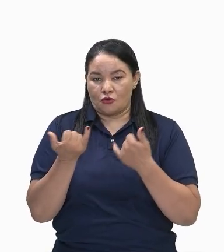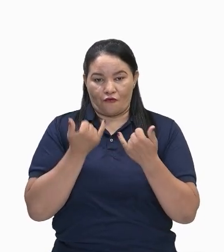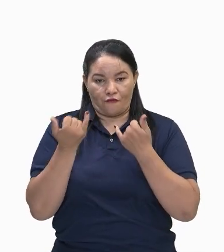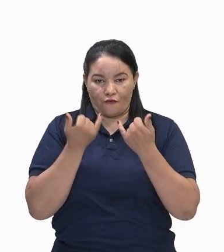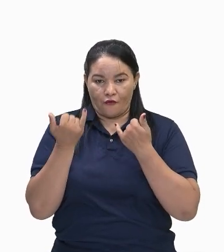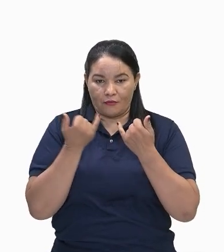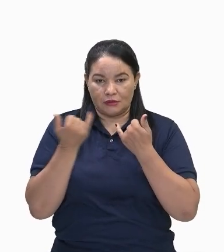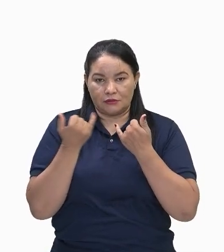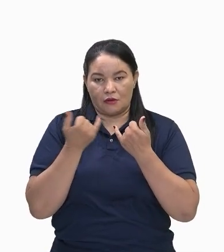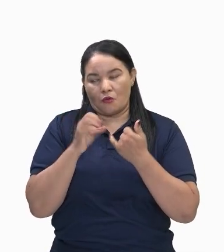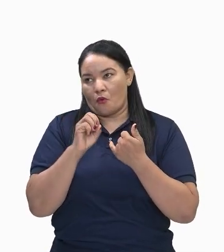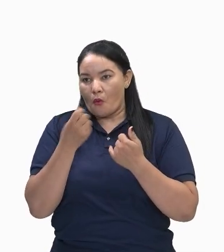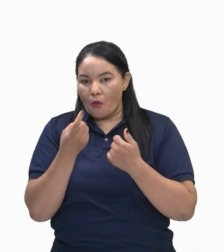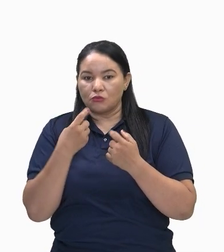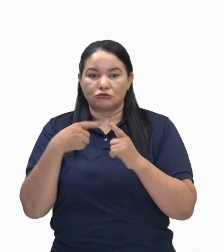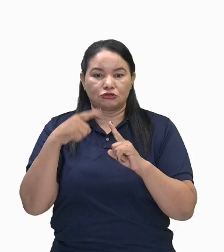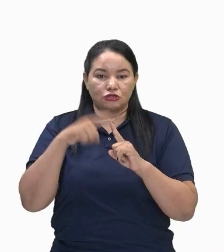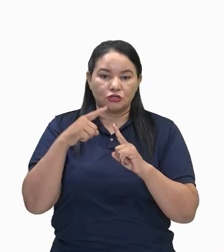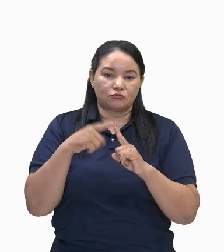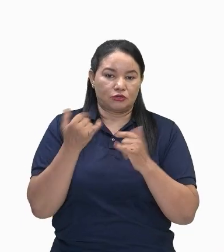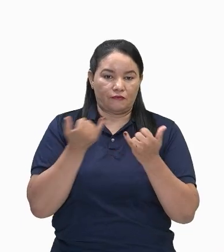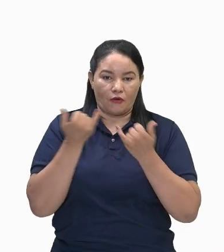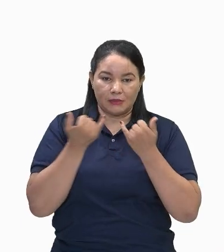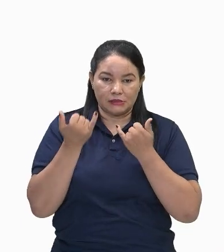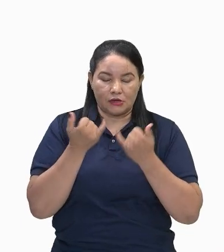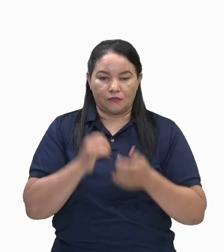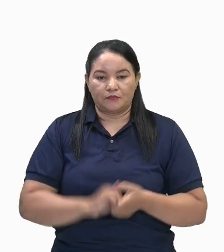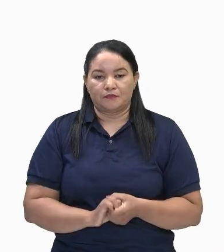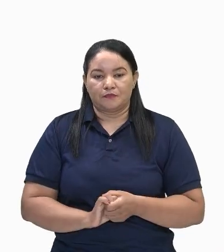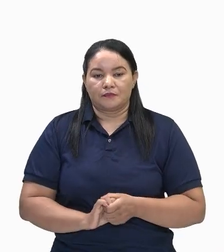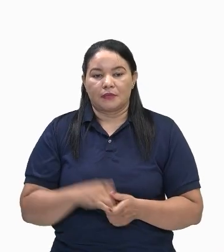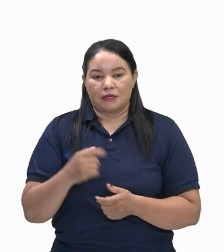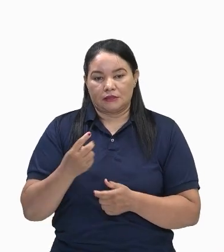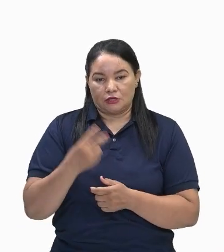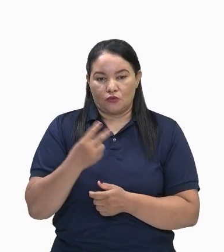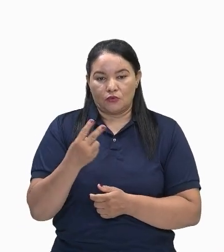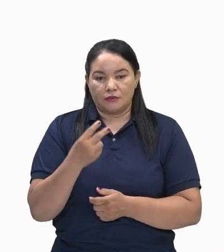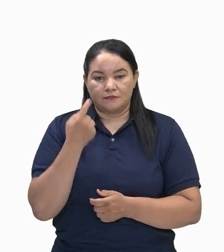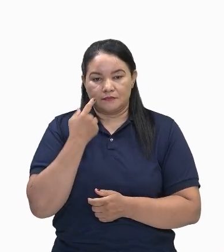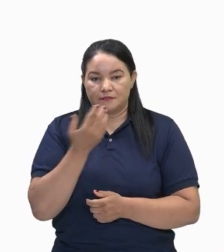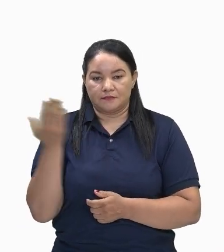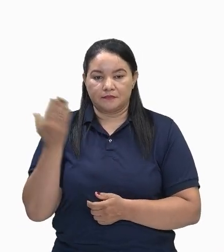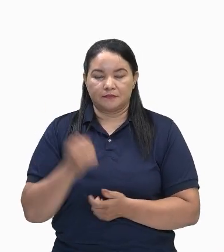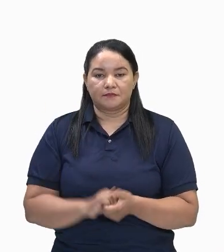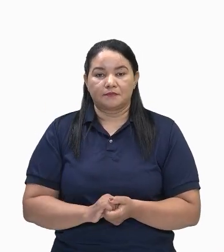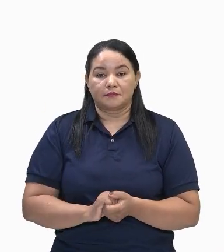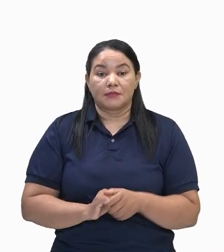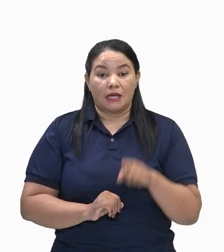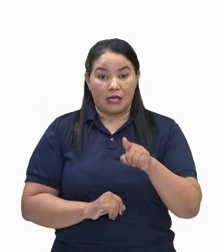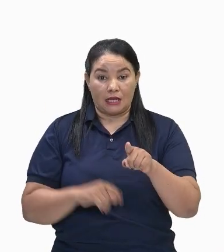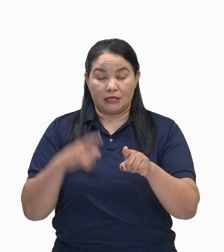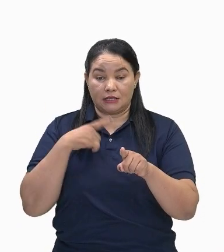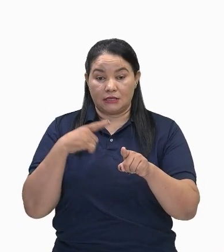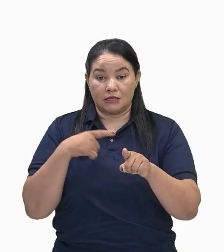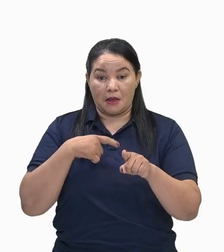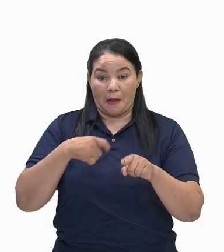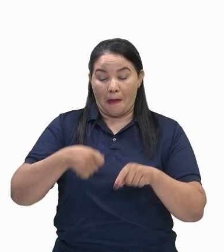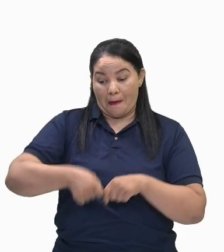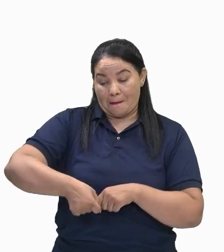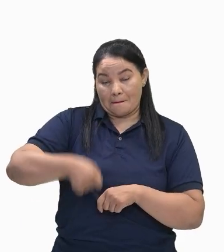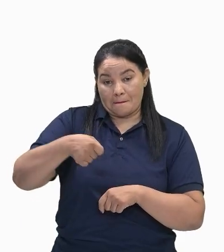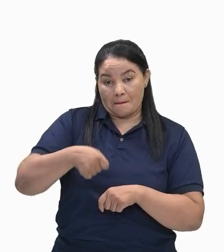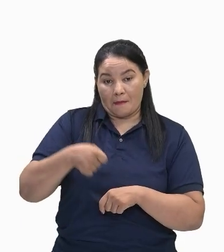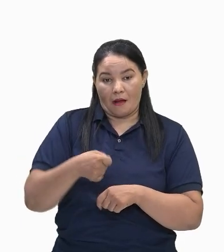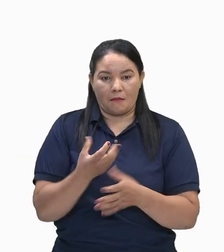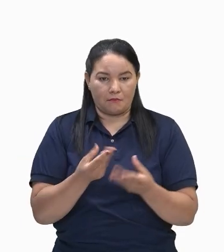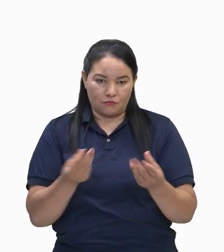tipo de informação. Na 2, she has many luggage. Ele tem muitas malas, né? Nesse caso aqui, né? Bagagem